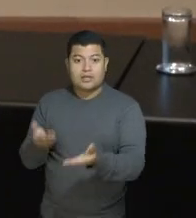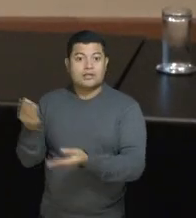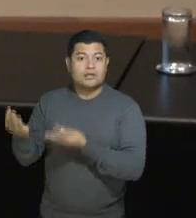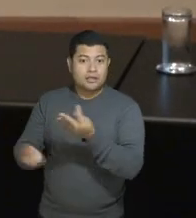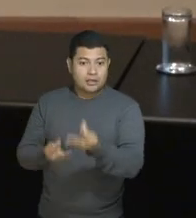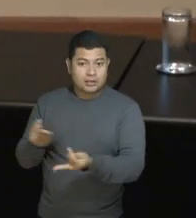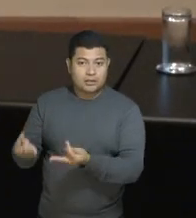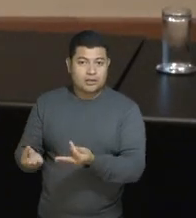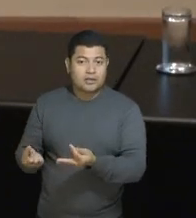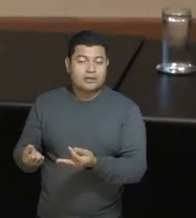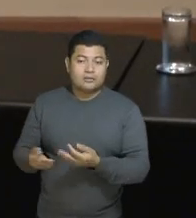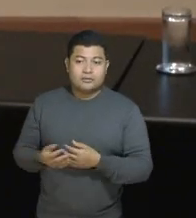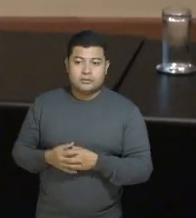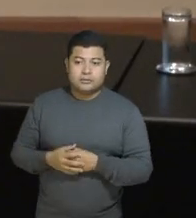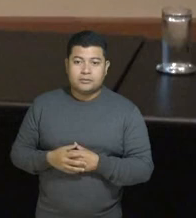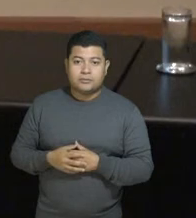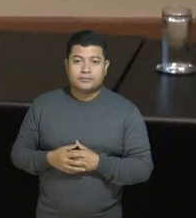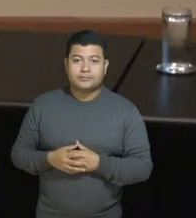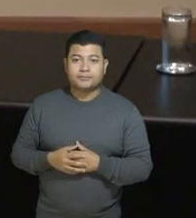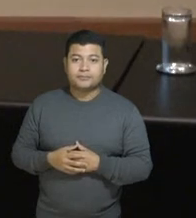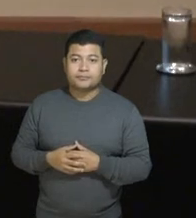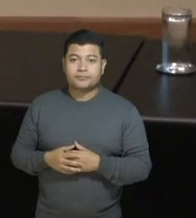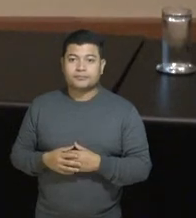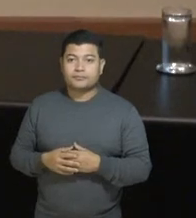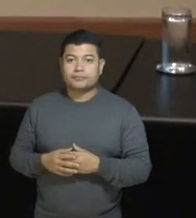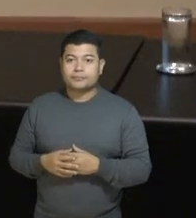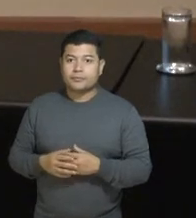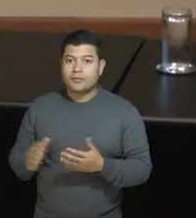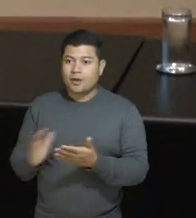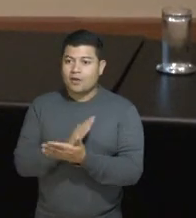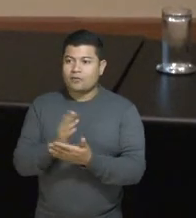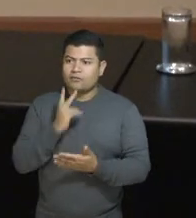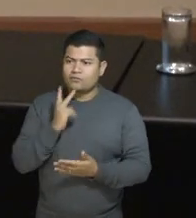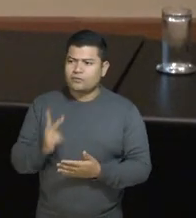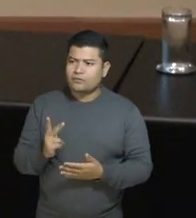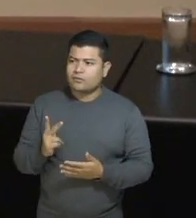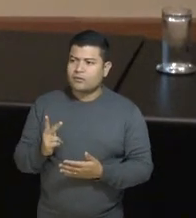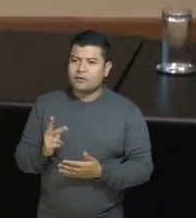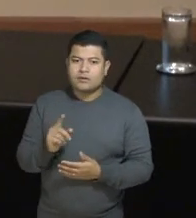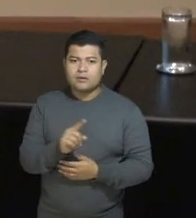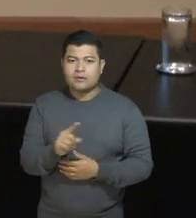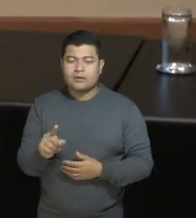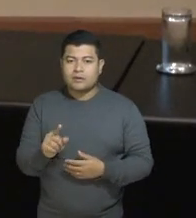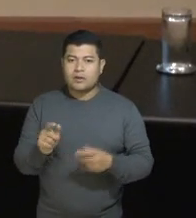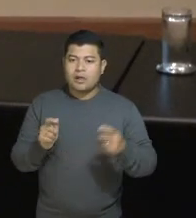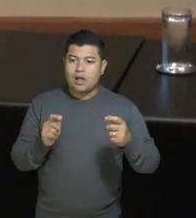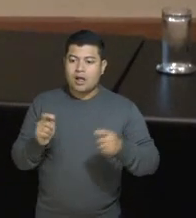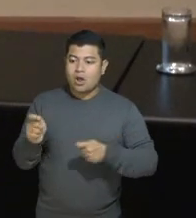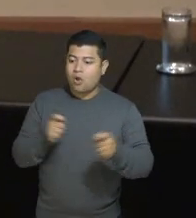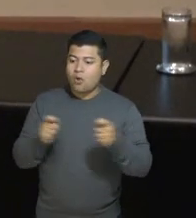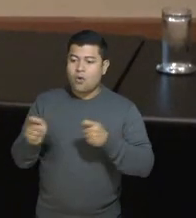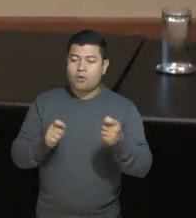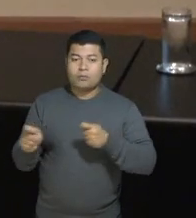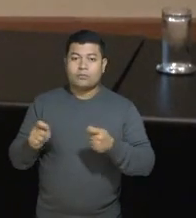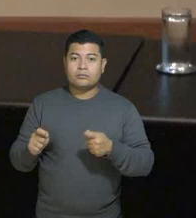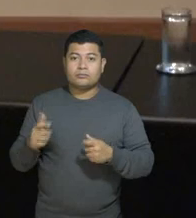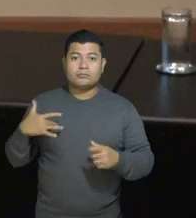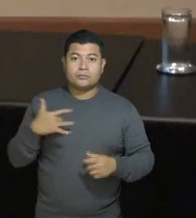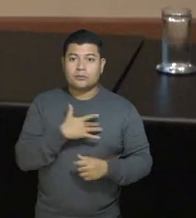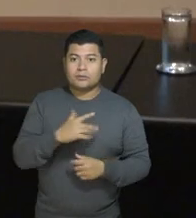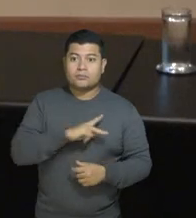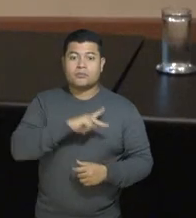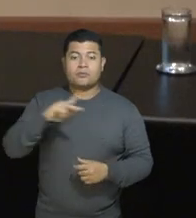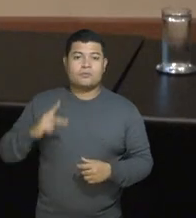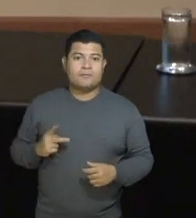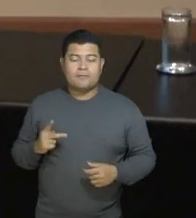alguém falou aqui hoje sobre economia, sobre questão de saúde pública, de que... Ah, foi a doutora Carla, né?